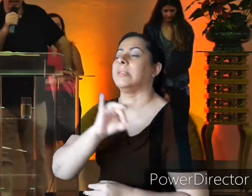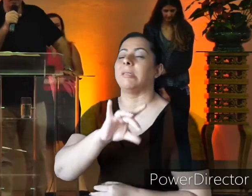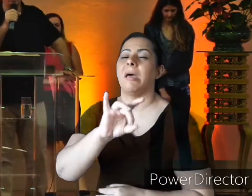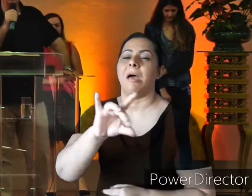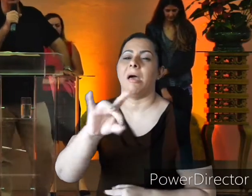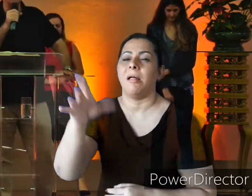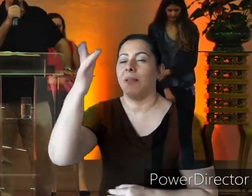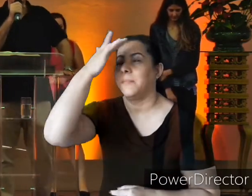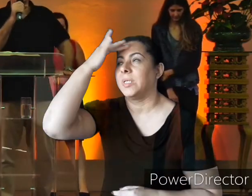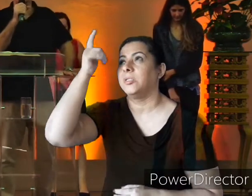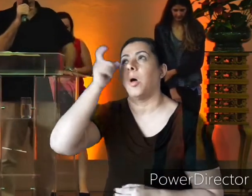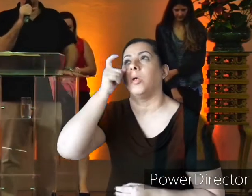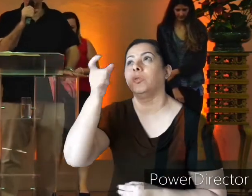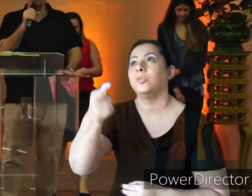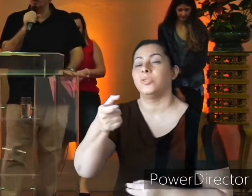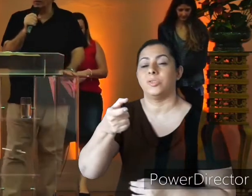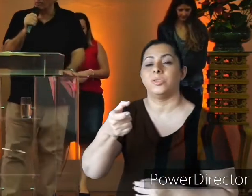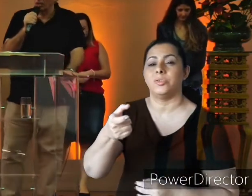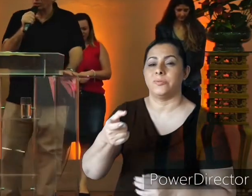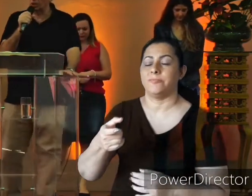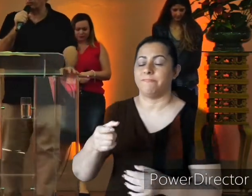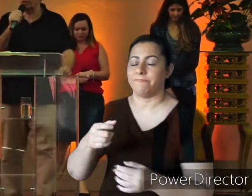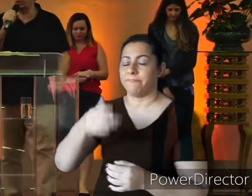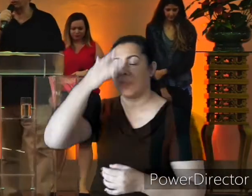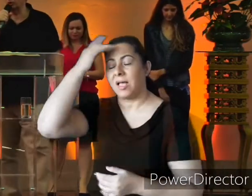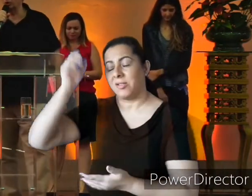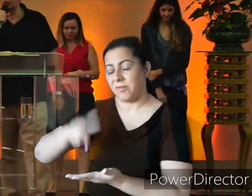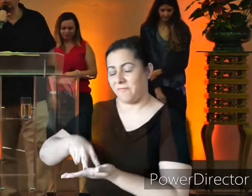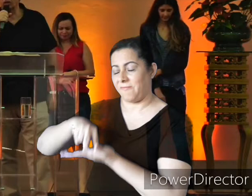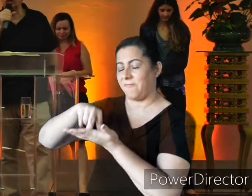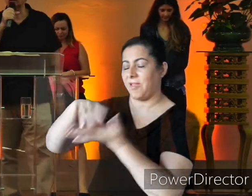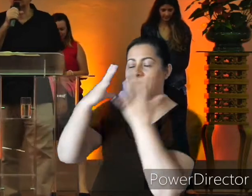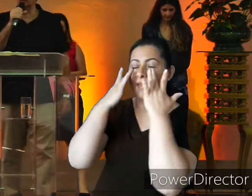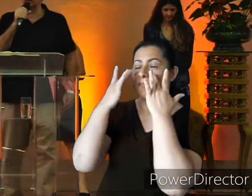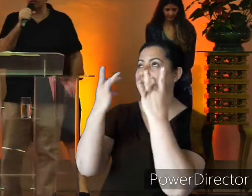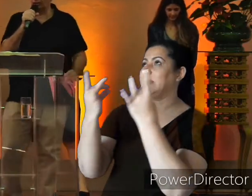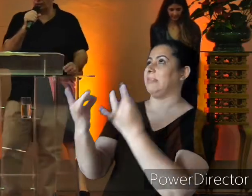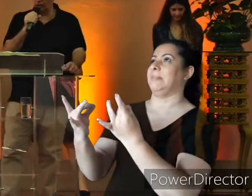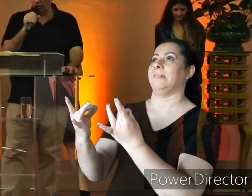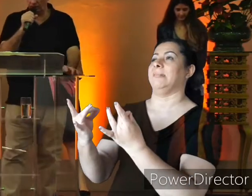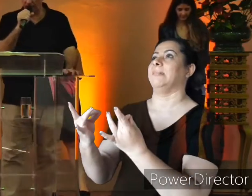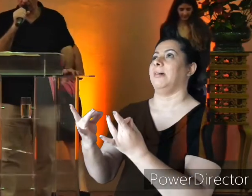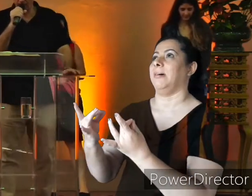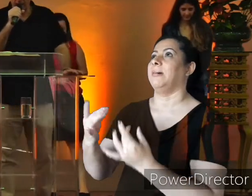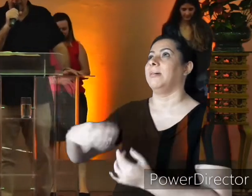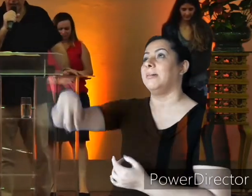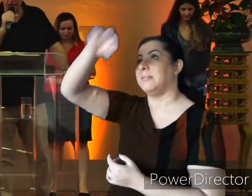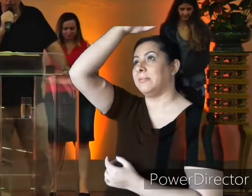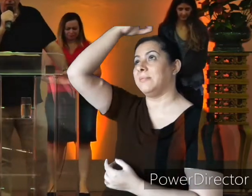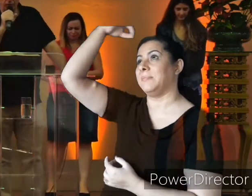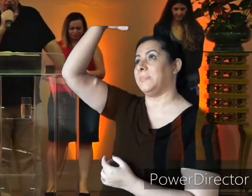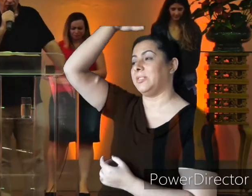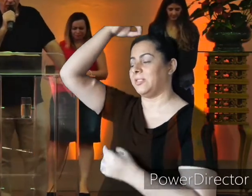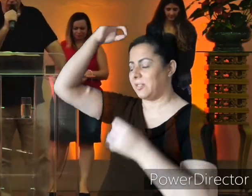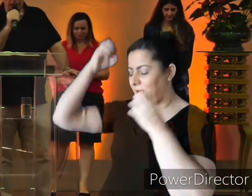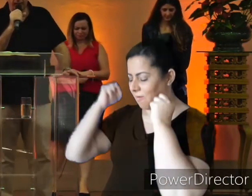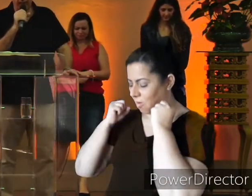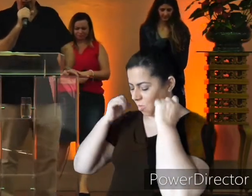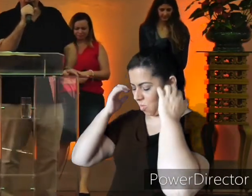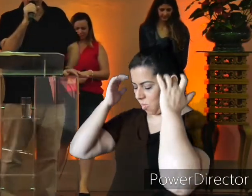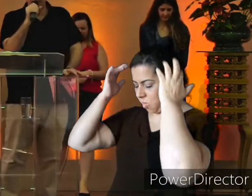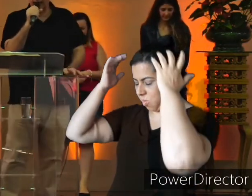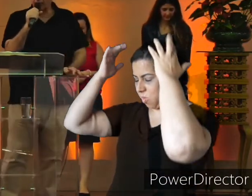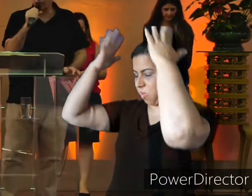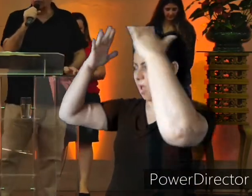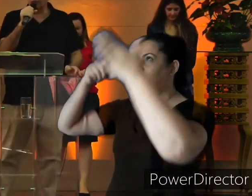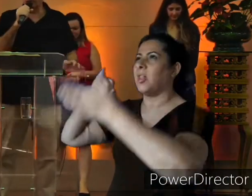Espírito, guerreando. Ah, Senhor, nós pedimos, continua tocando em seus corações, que elas não venham se